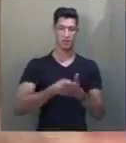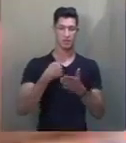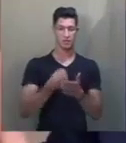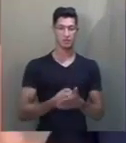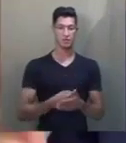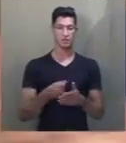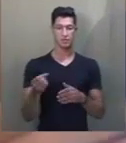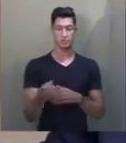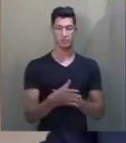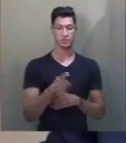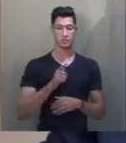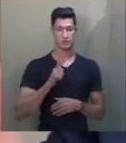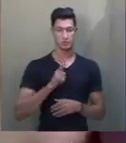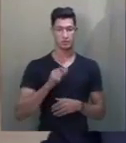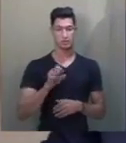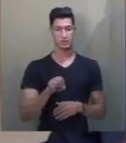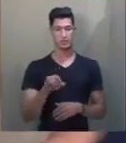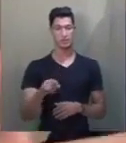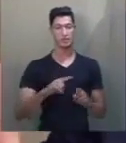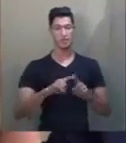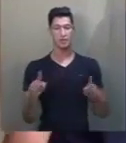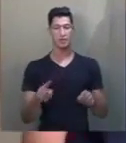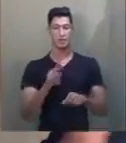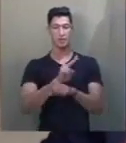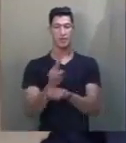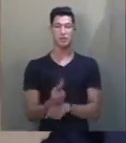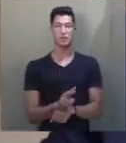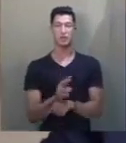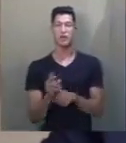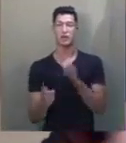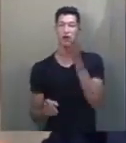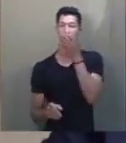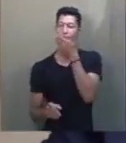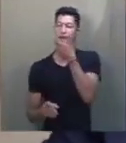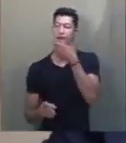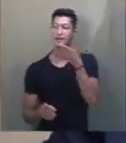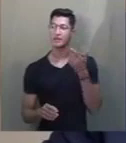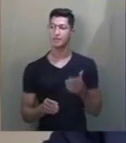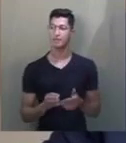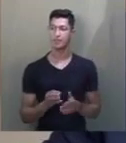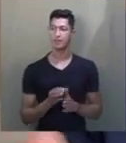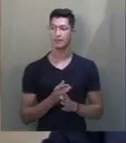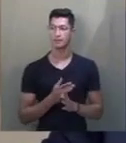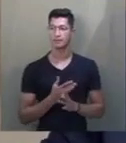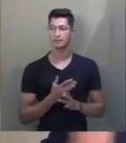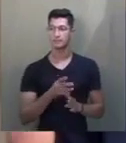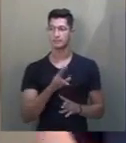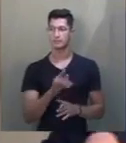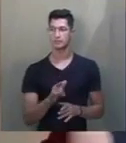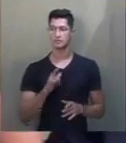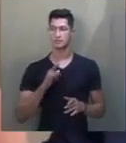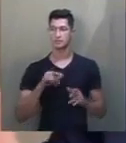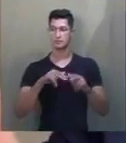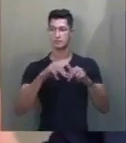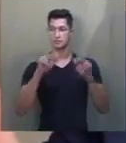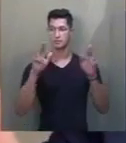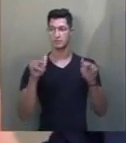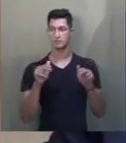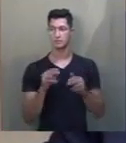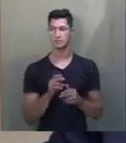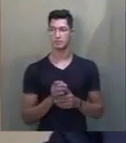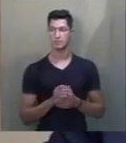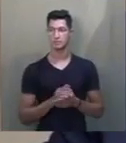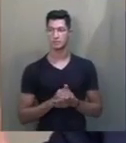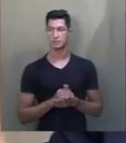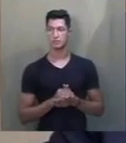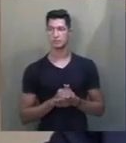à autuação em si, mas a fiscalização, sim, é parcialmente terceirizada, e a questão do